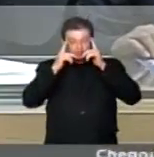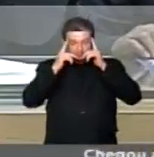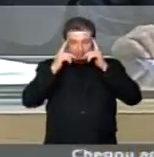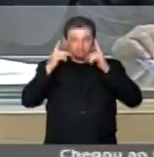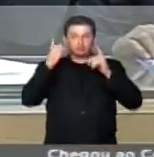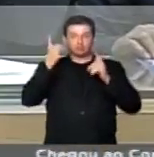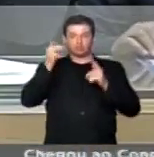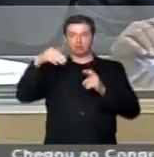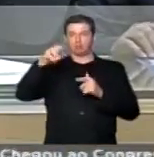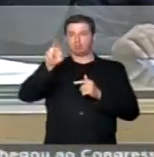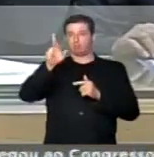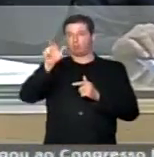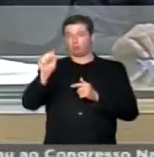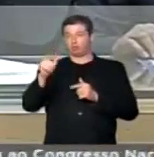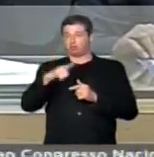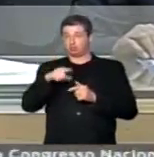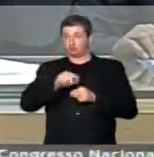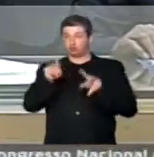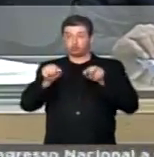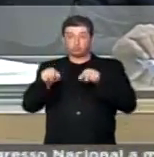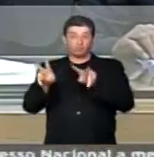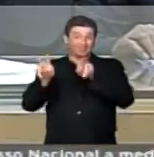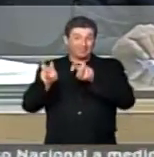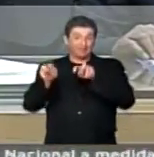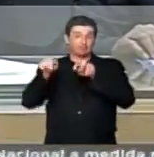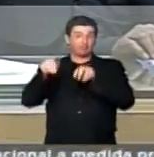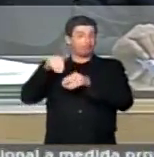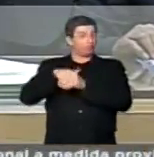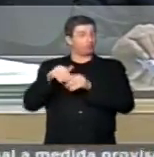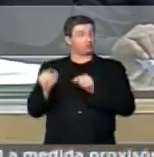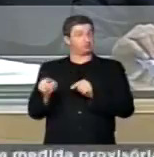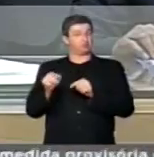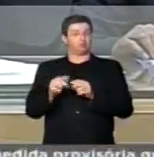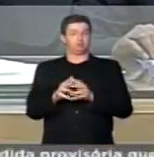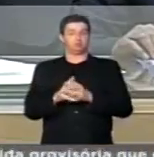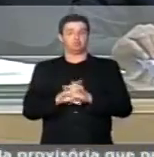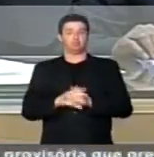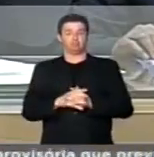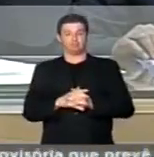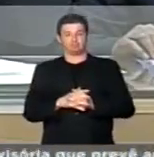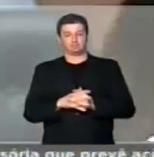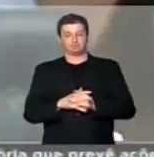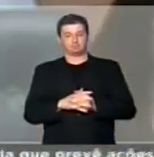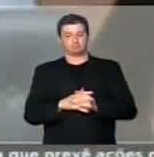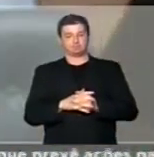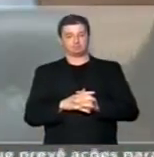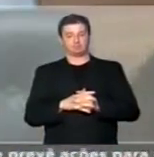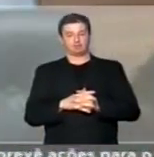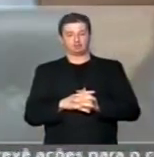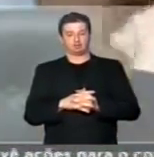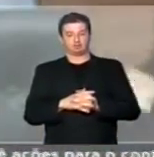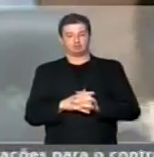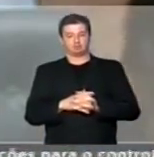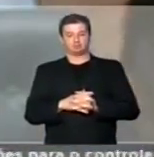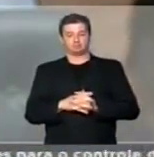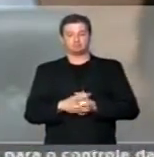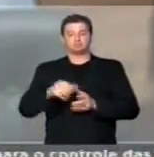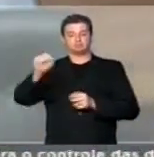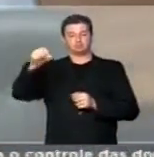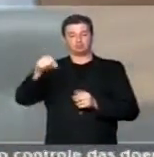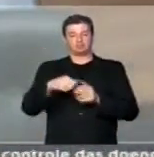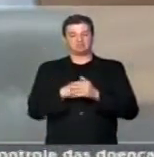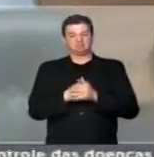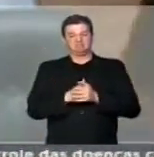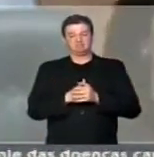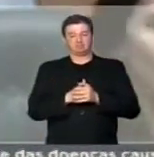Deputado André Moura, Vossa Excelência tem ordem do dia sobre a matéria. Deputado André Moura, é sobre a matéria. É sobre matéria, senhor presidente.